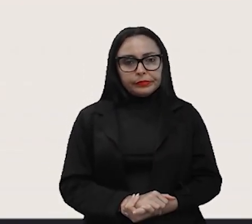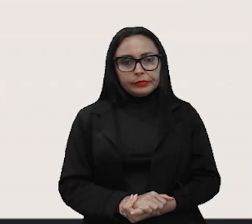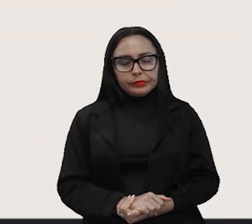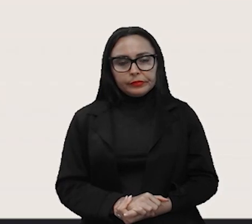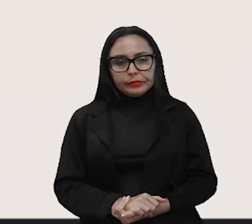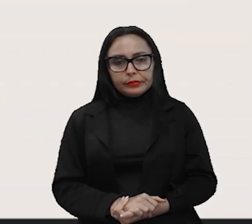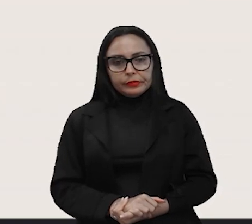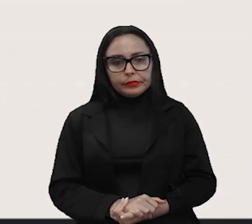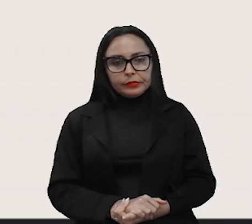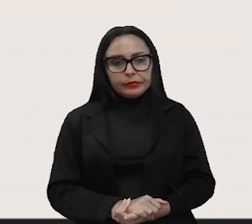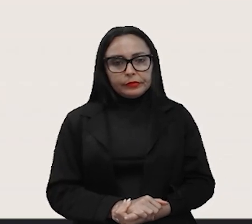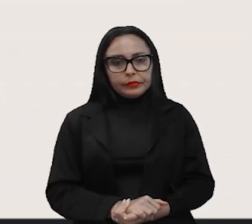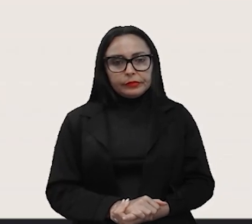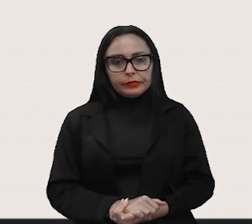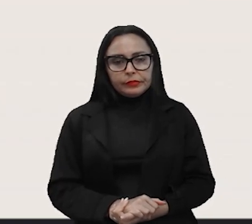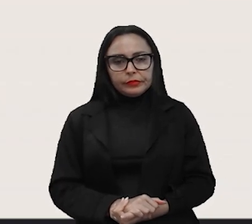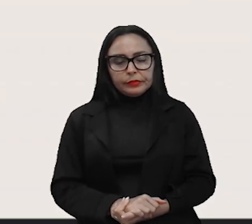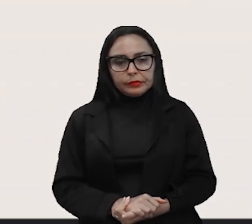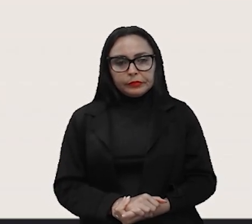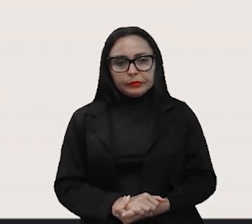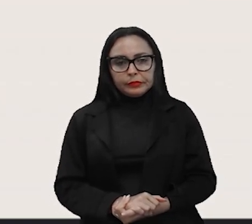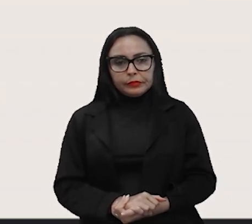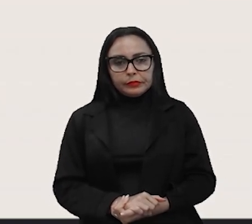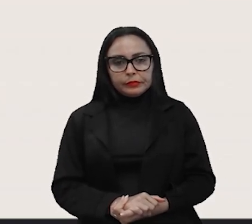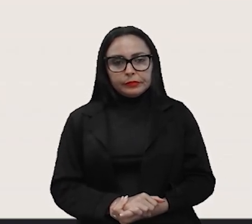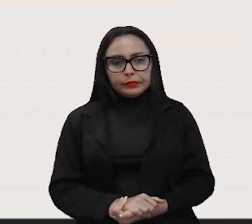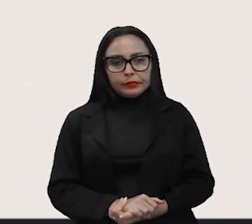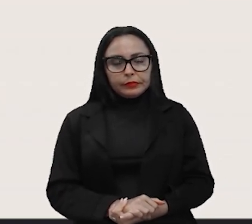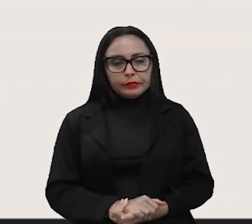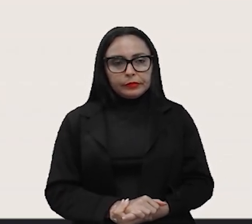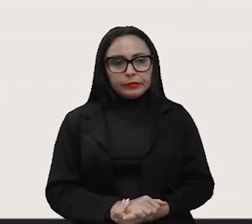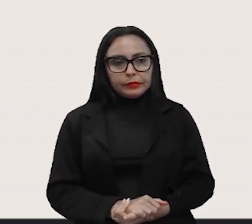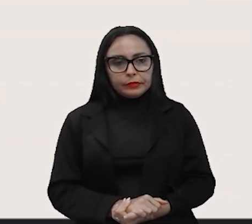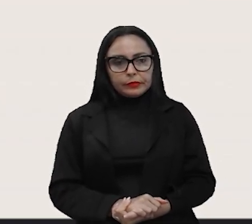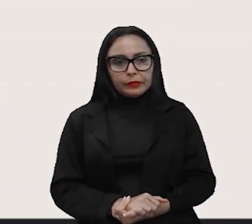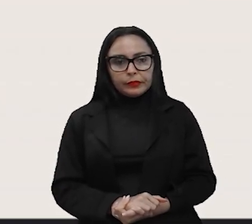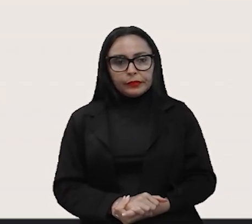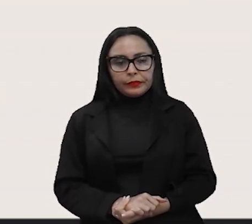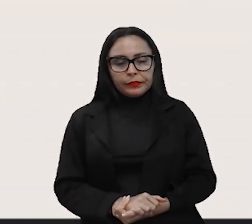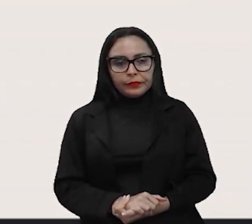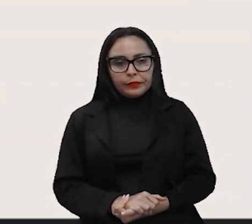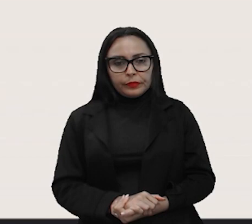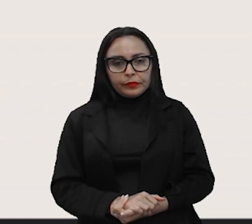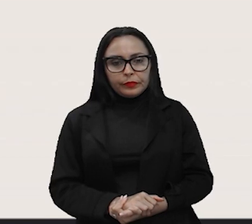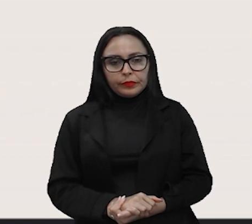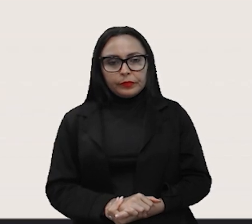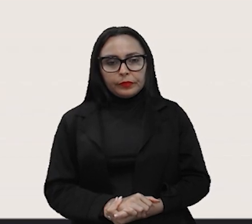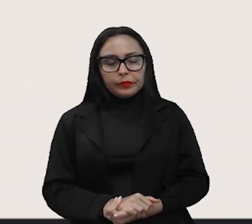nossos ossos são as nossas principais reservas de cálcio, é um cara que a gente vai chamar assim,